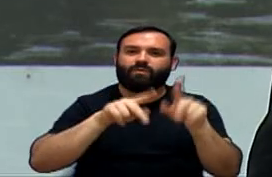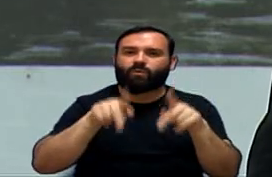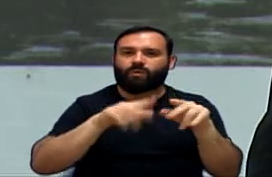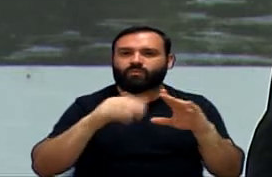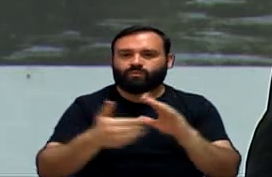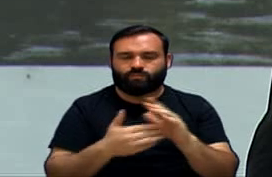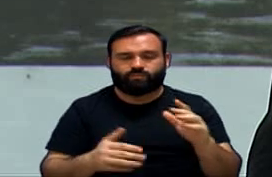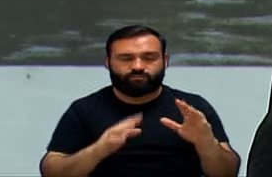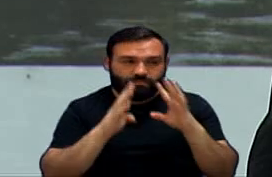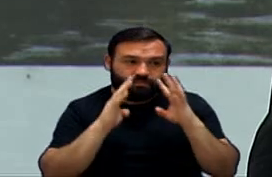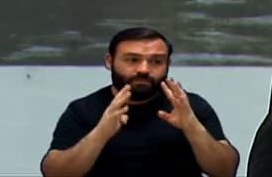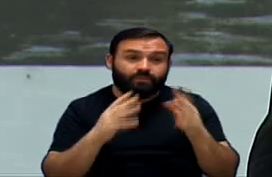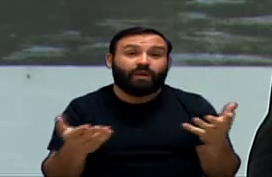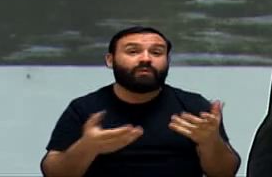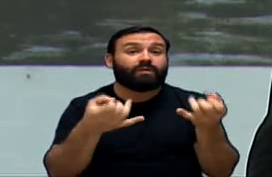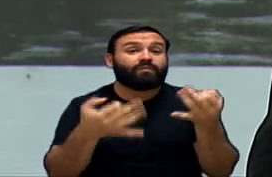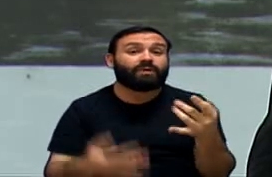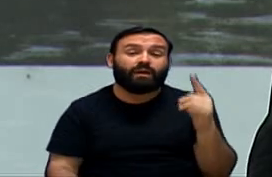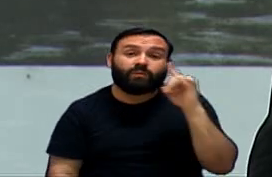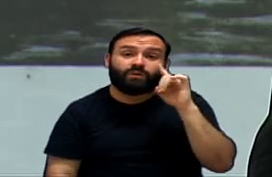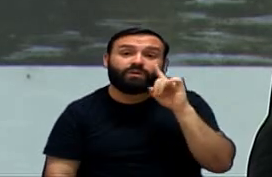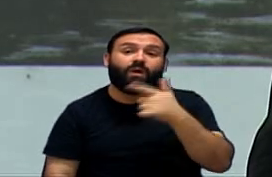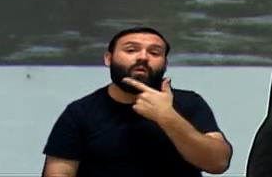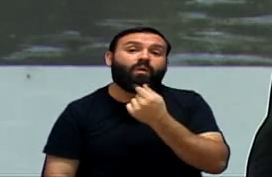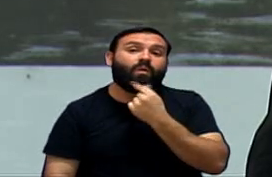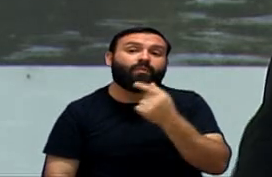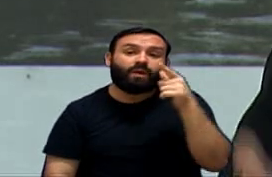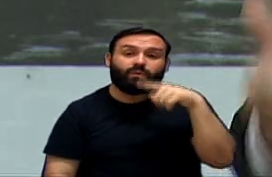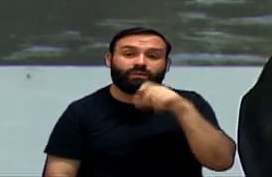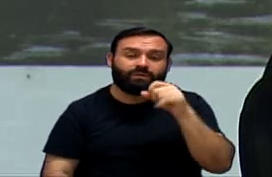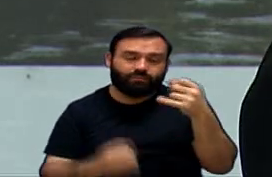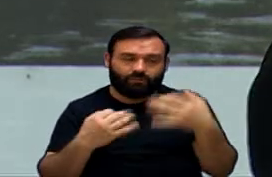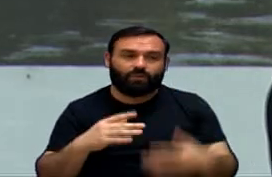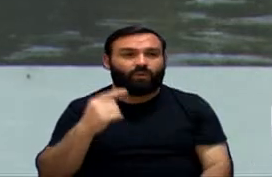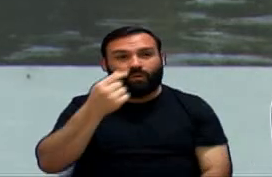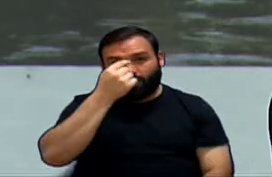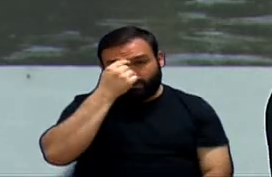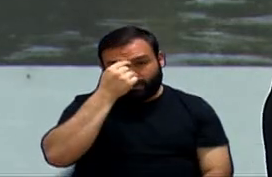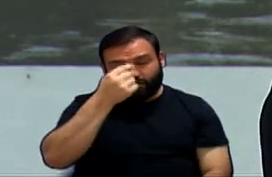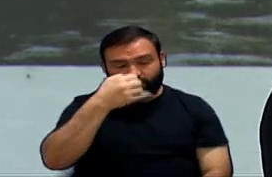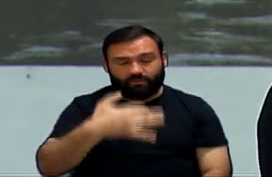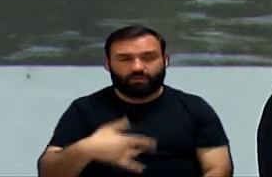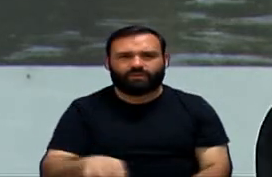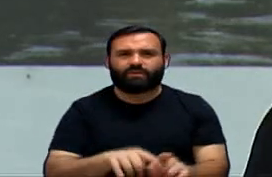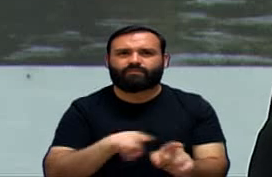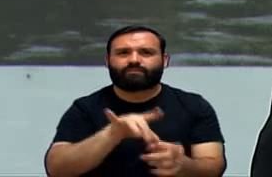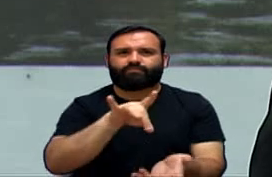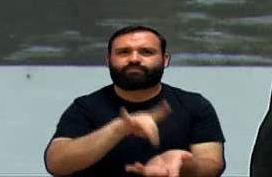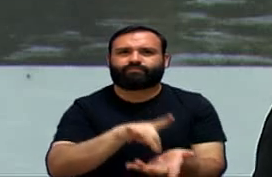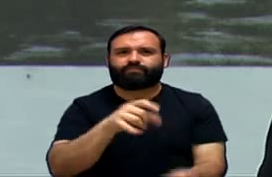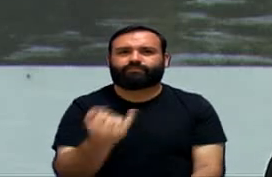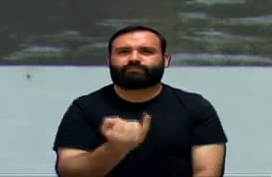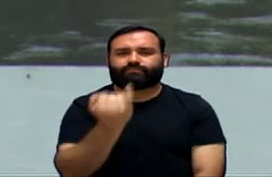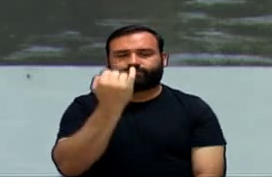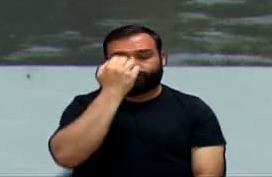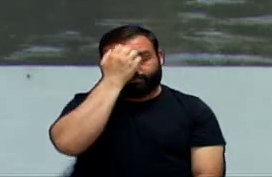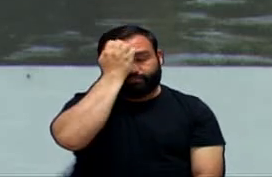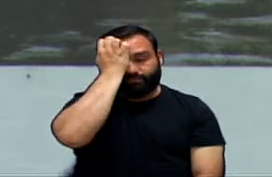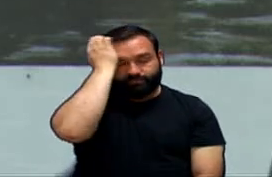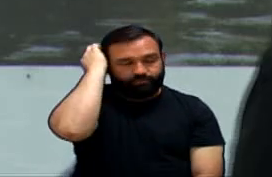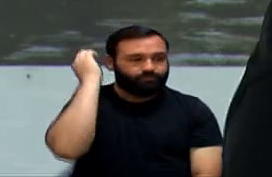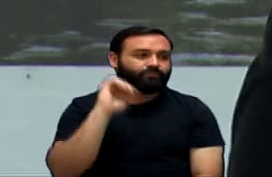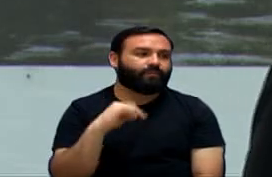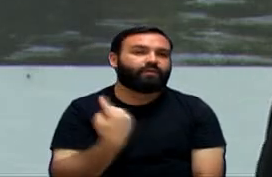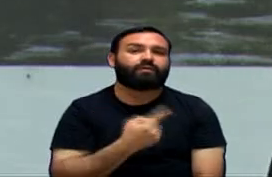população vamos falar aqui do dia a dia Lu Luiz comentou aqui o Ítalo falou um fato muito importante a